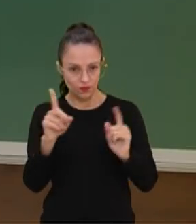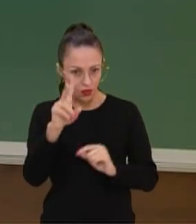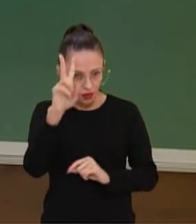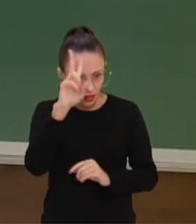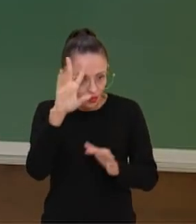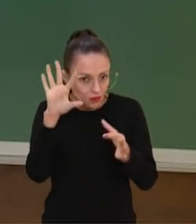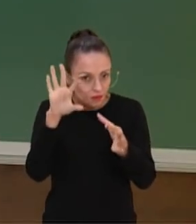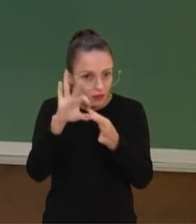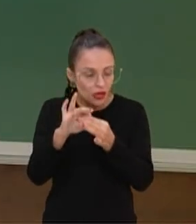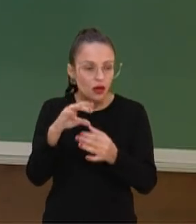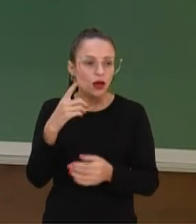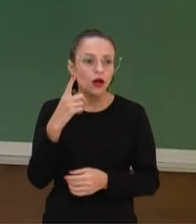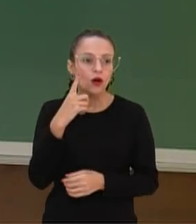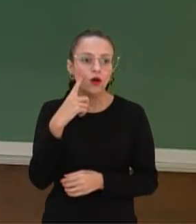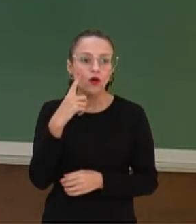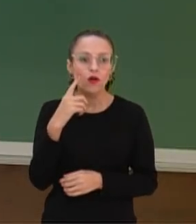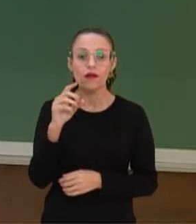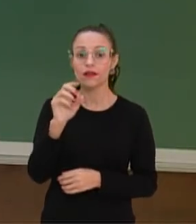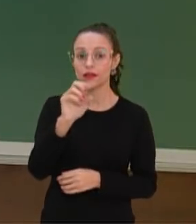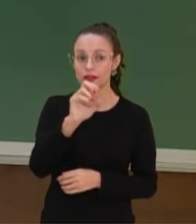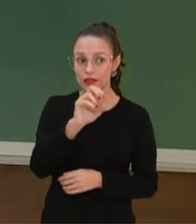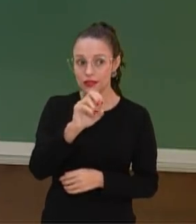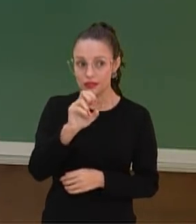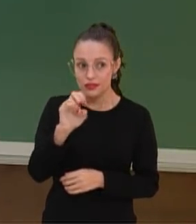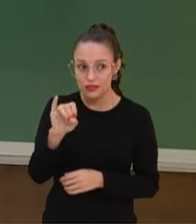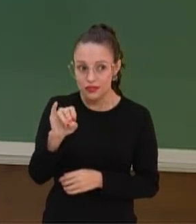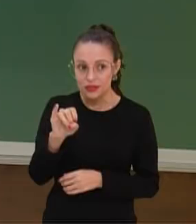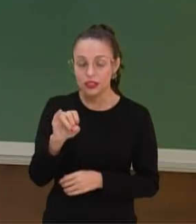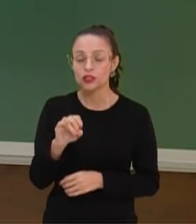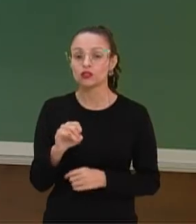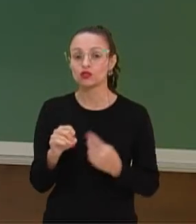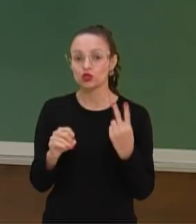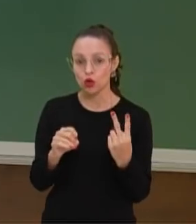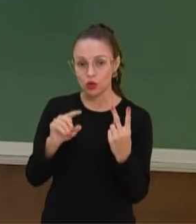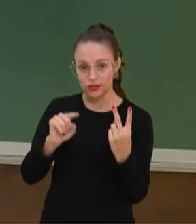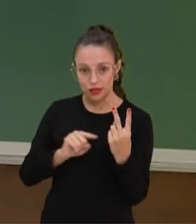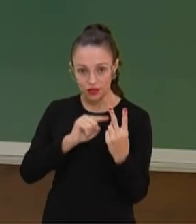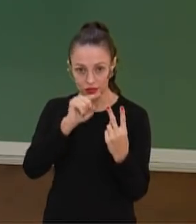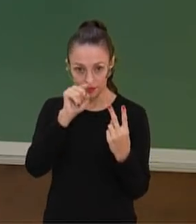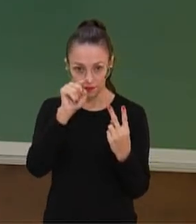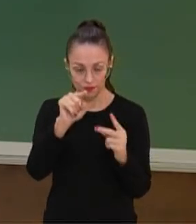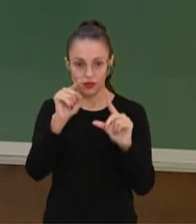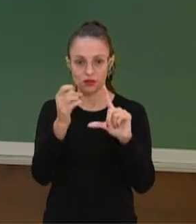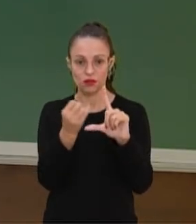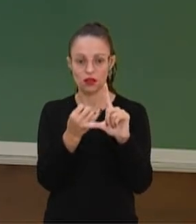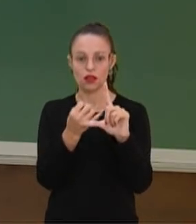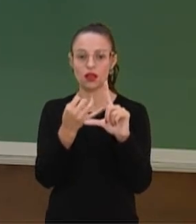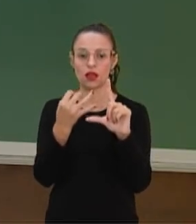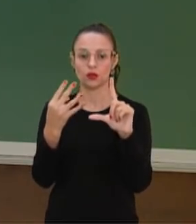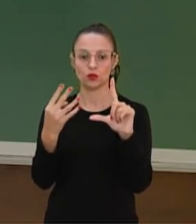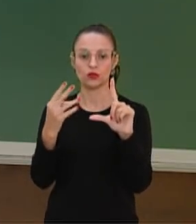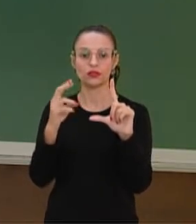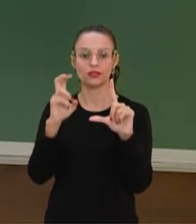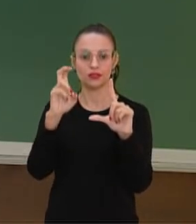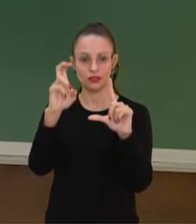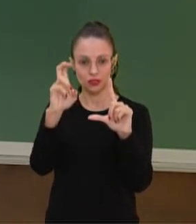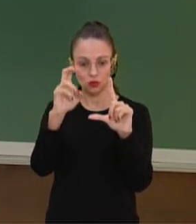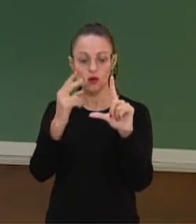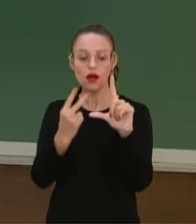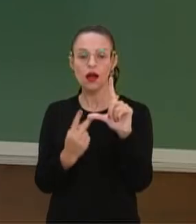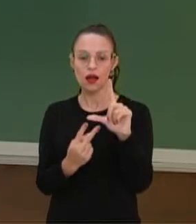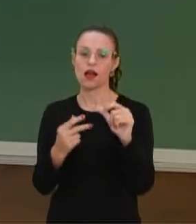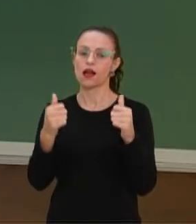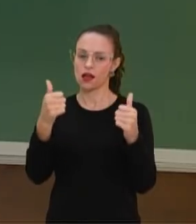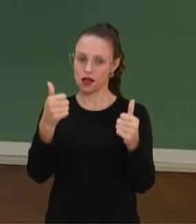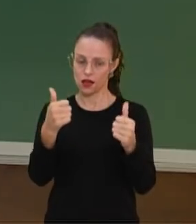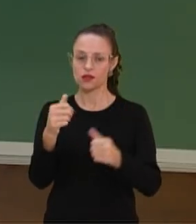lembrar o seguinte, ó. Se fosse 2 elevado a log de 5 na base 2,